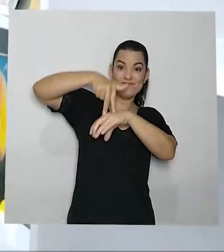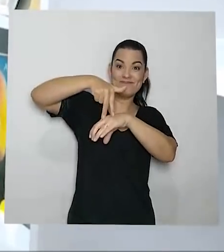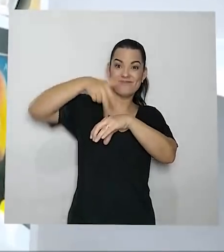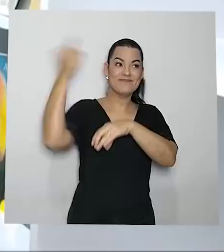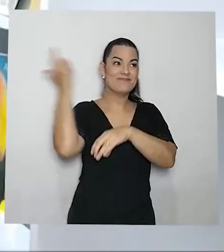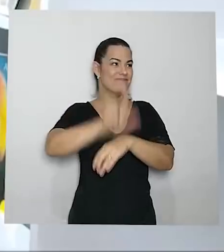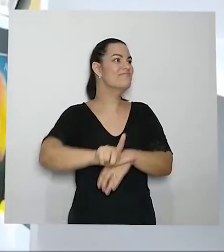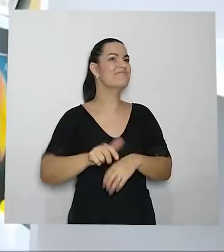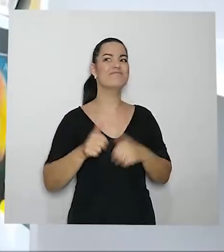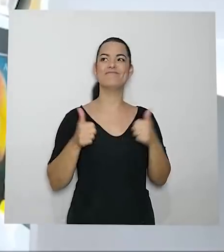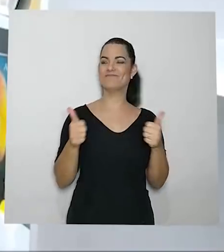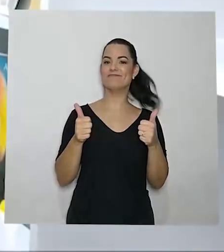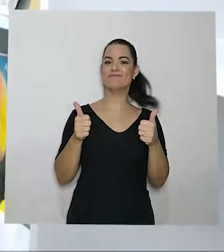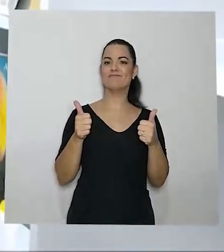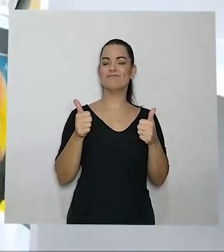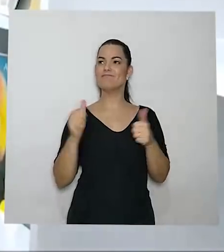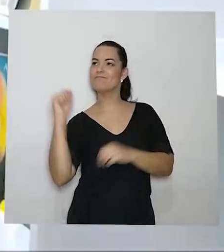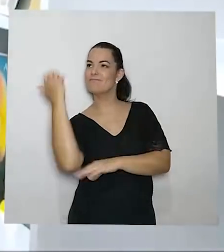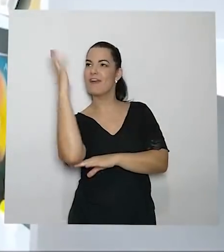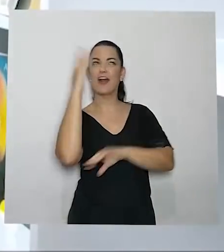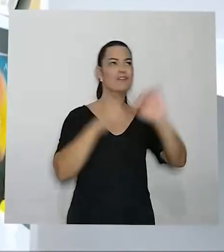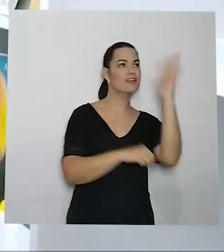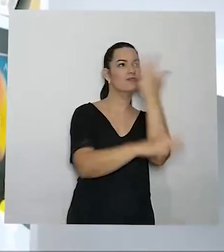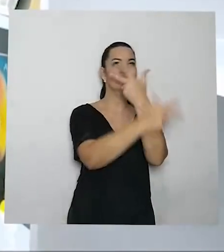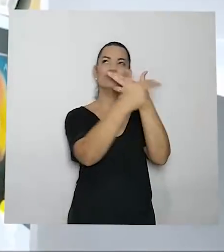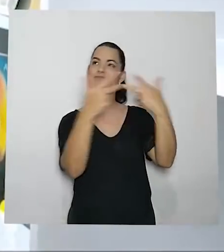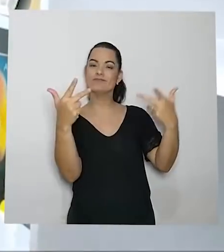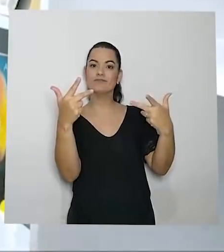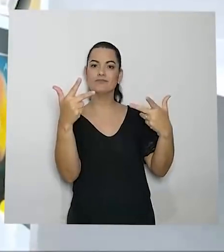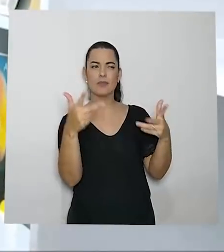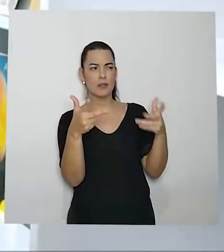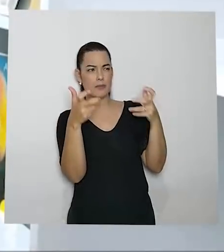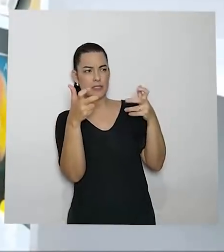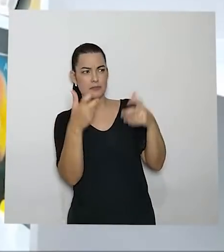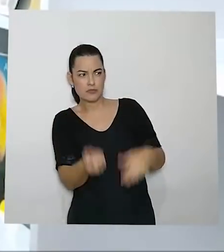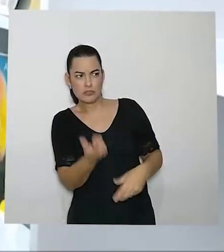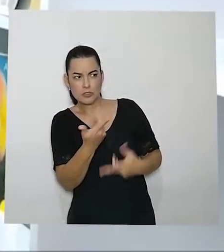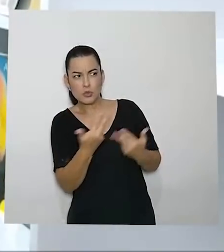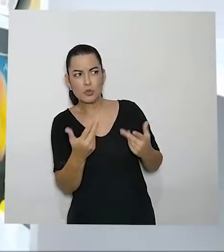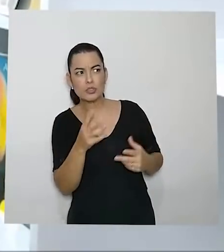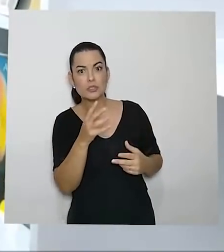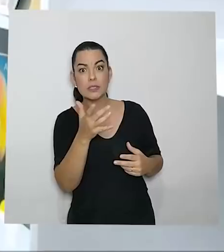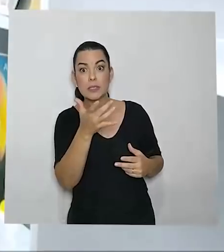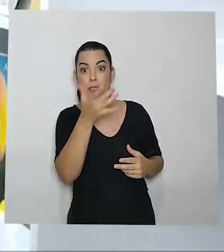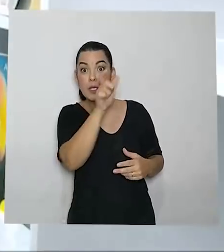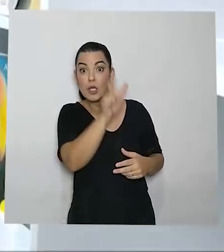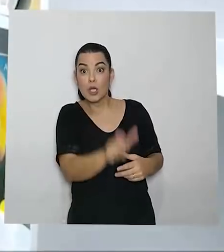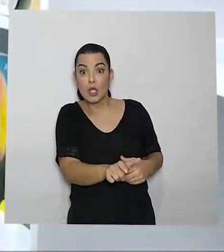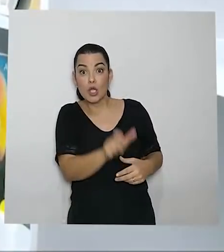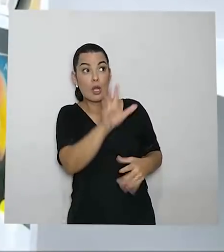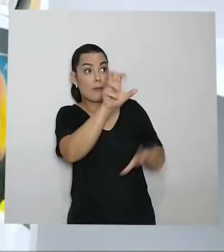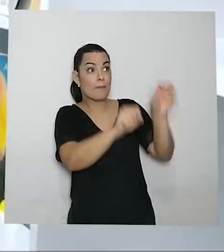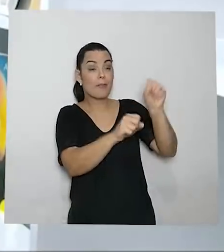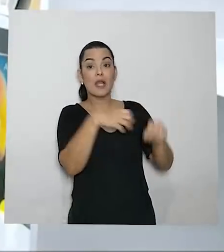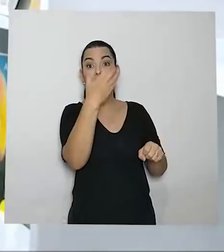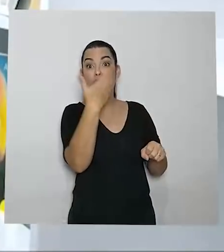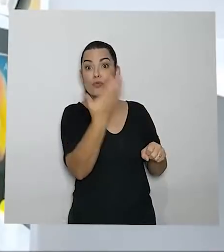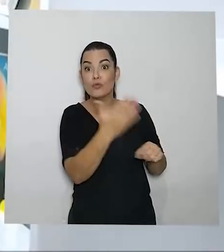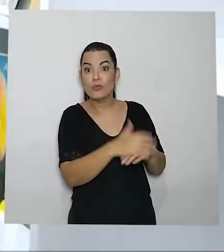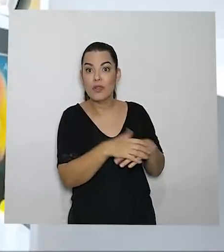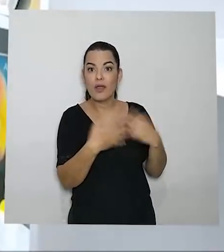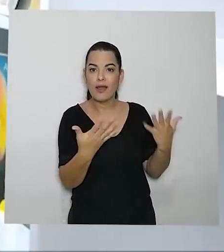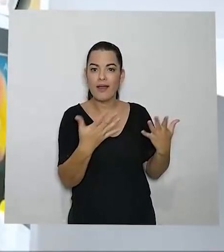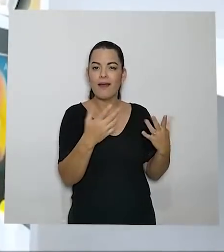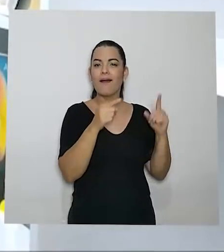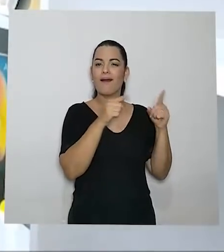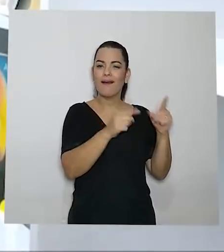coisa estranha. Alguém apanhava frutas nas árvores baixinhas. Era a medonha.